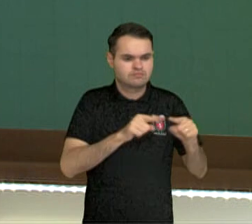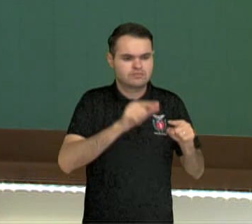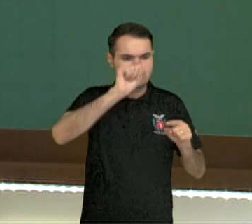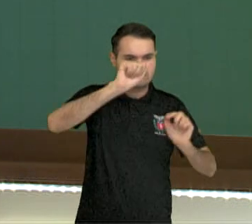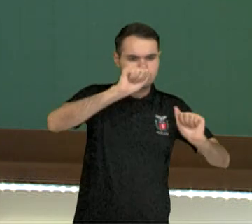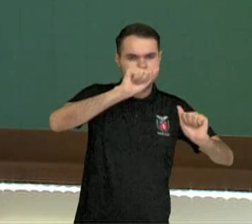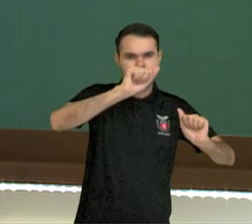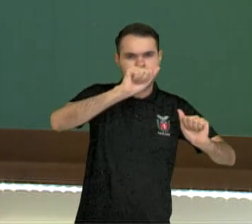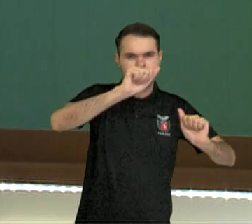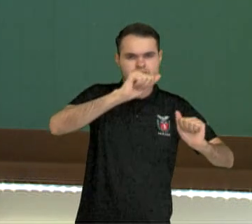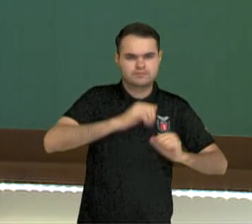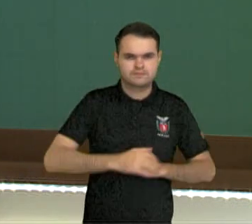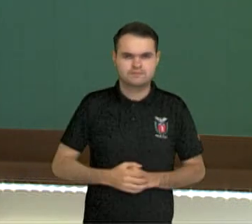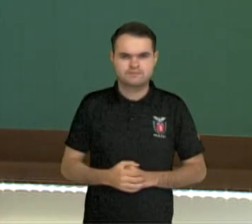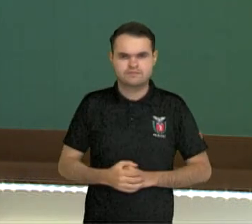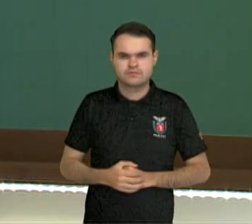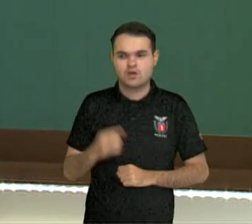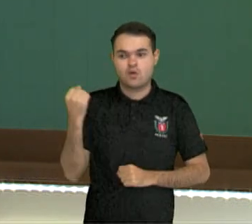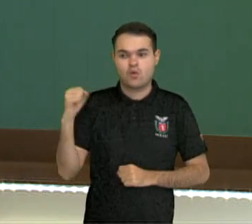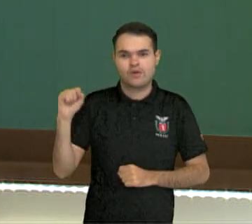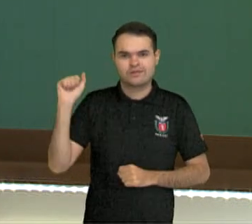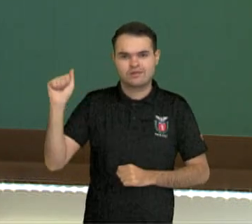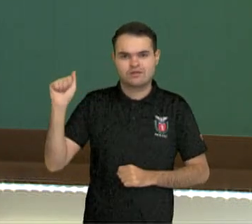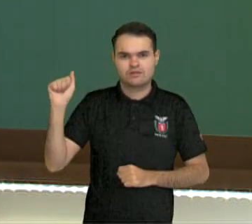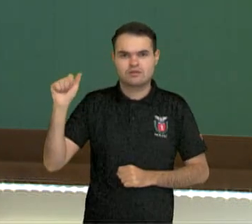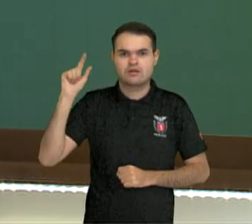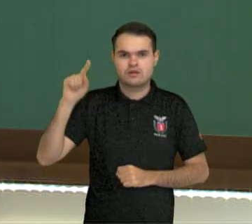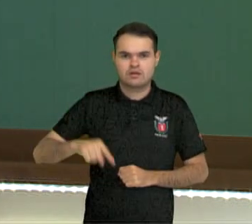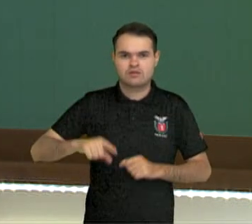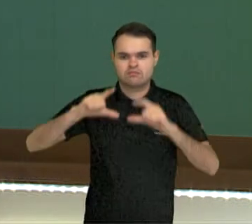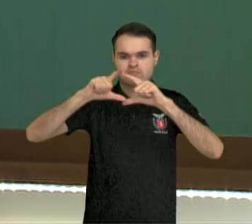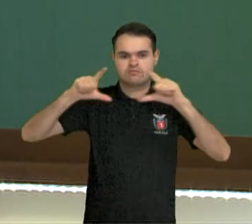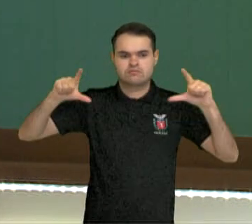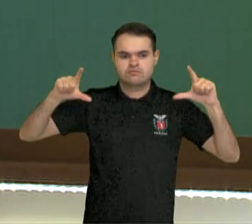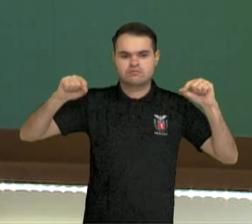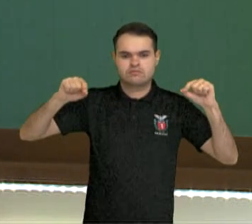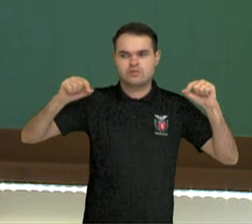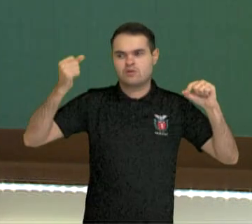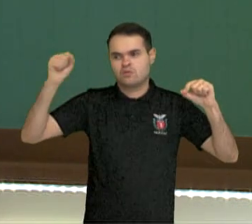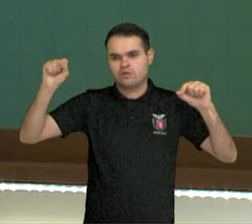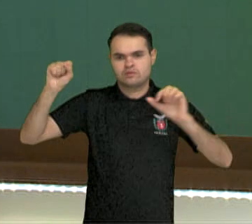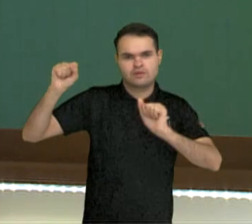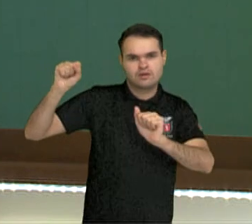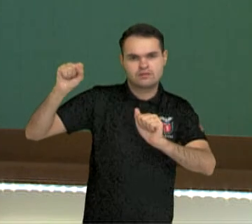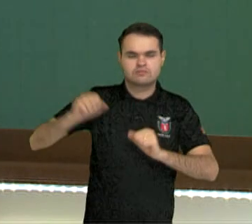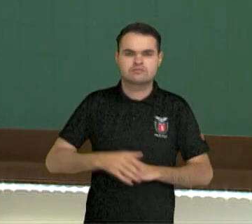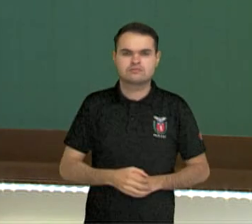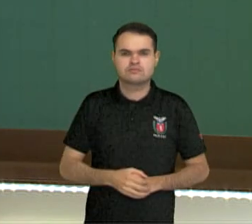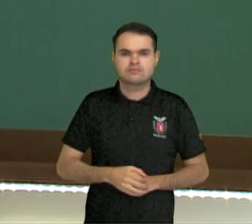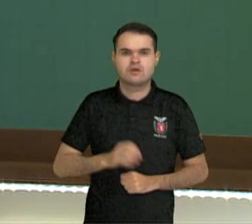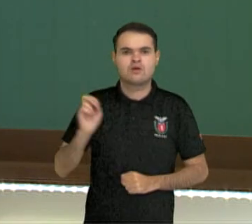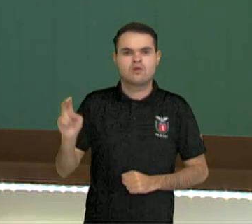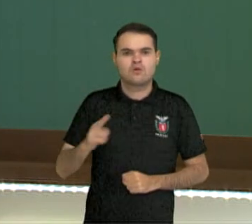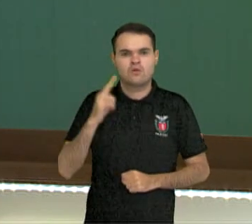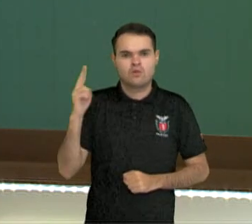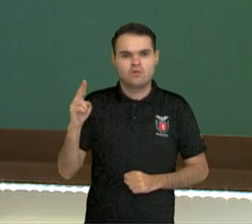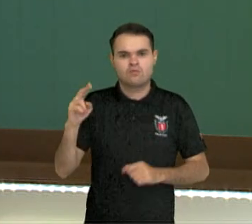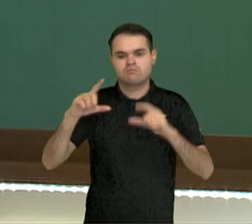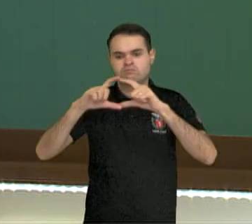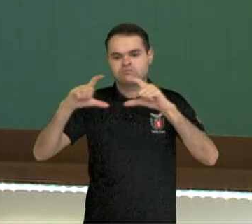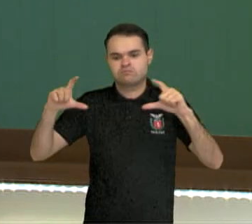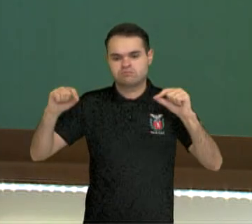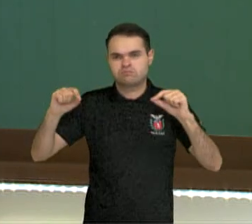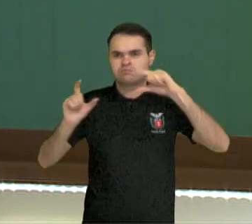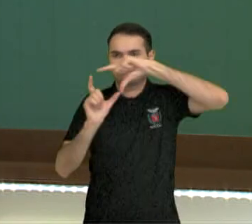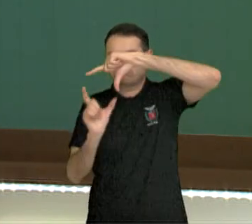A. Aqui, 8A. Seria um retângulo, 8 por A. Ou então, 2 retângulos, 4 por